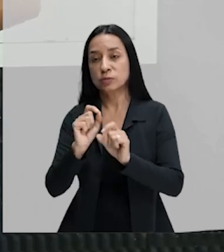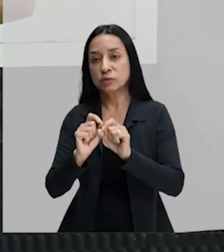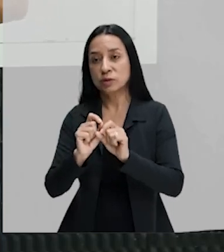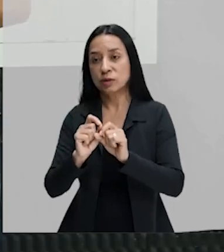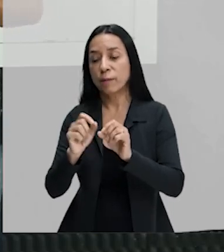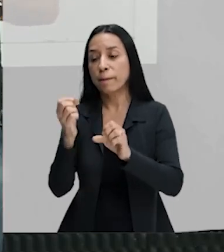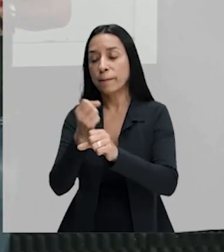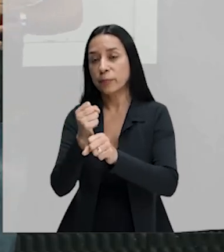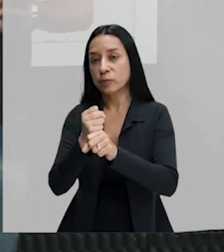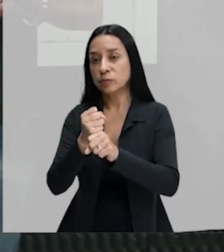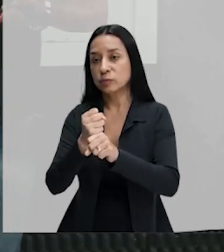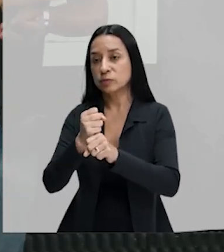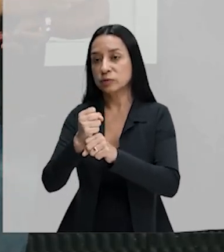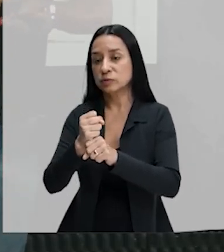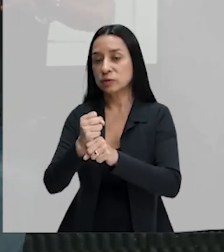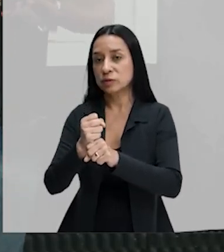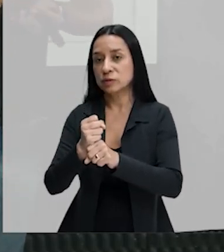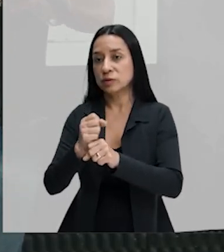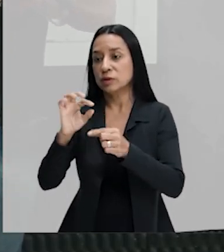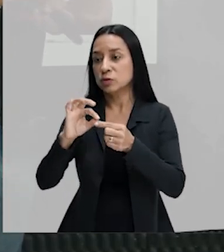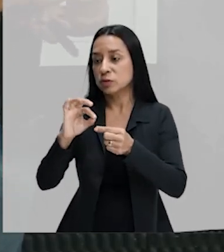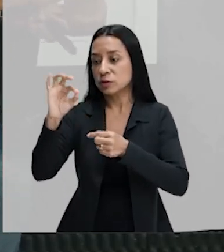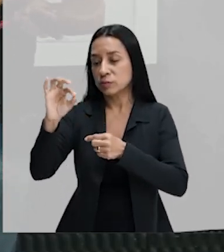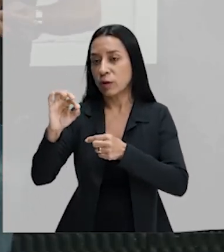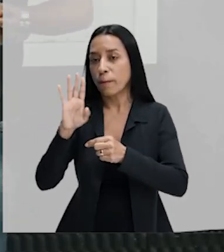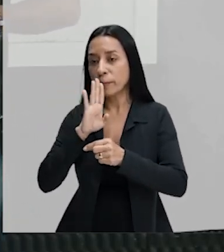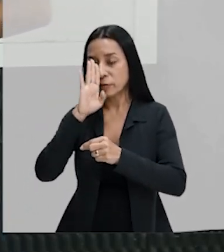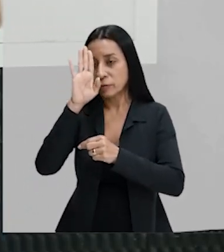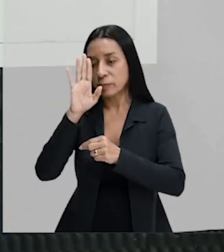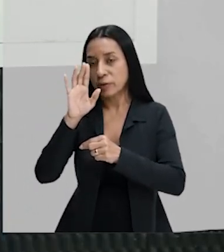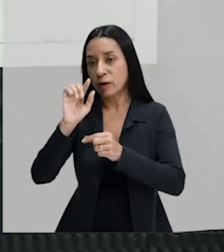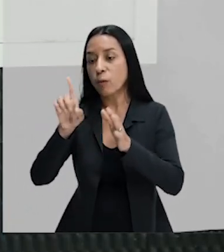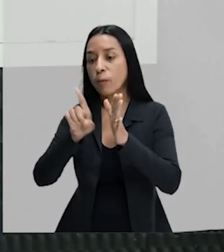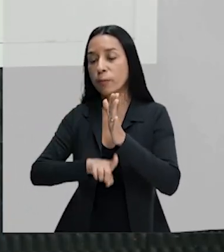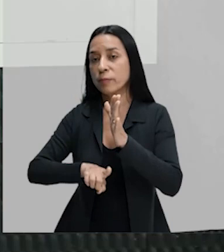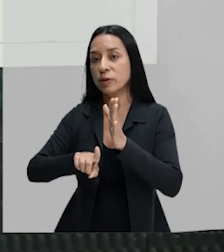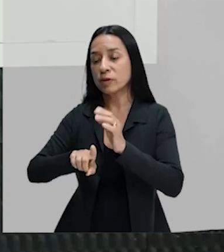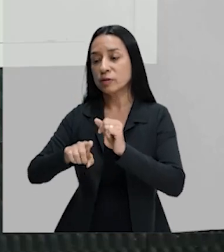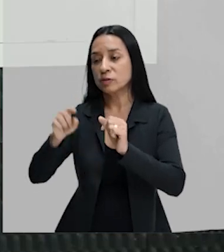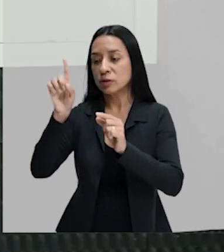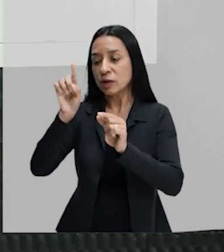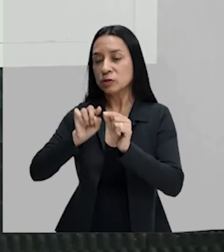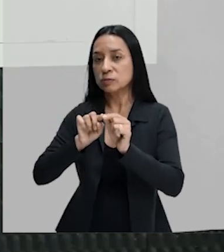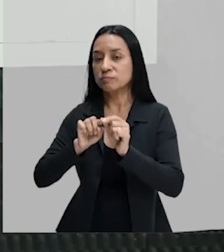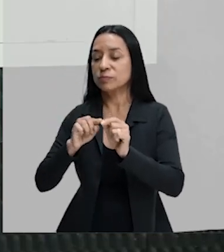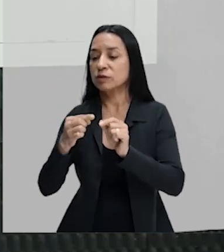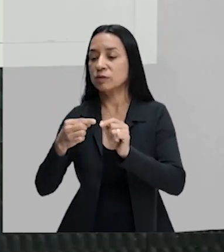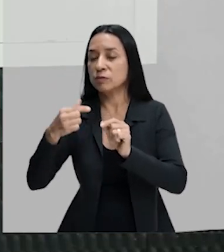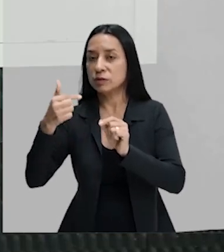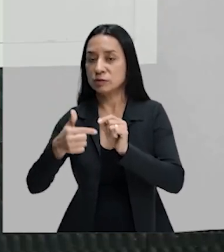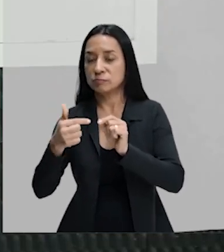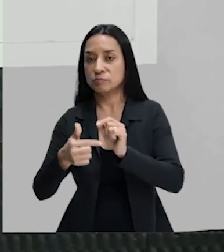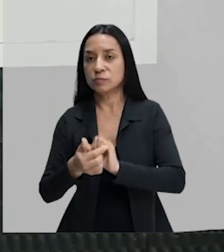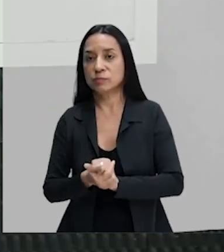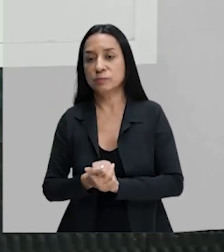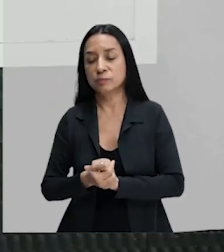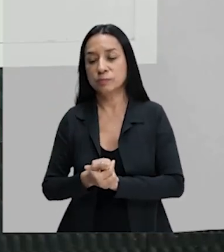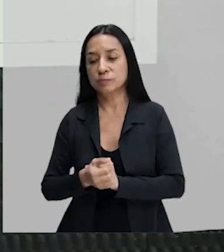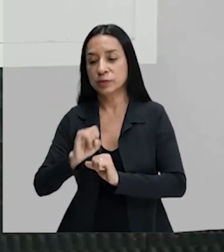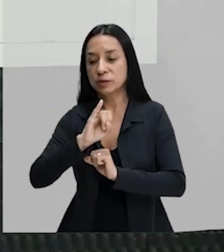principal menos o produto dos elementos da diagonal secundária. Já estudamos isso. Então, se eu multiplico, vai ficar 15.